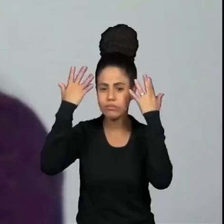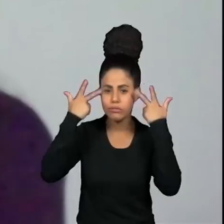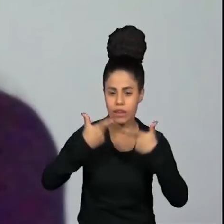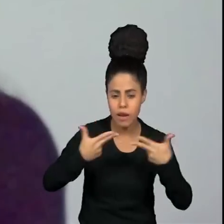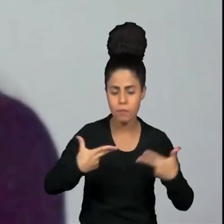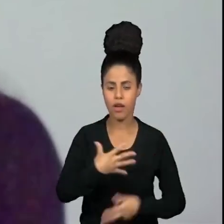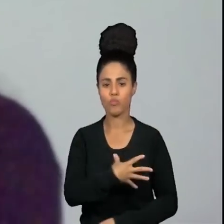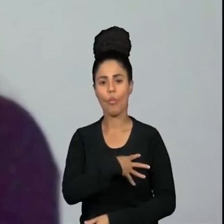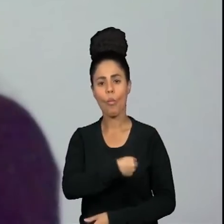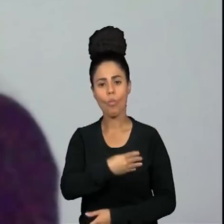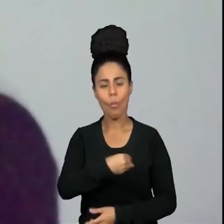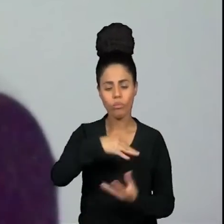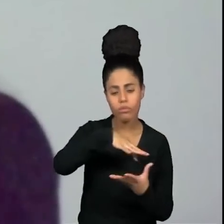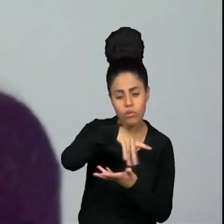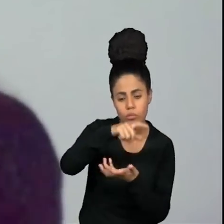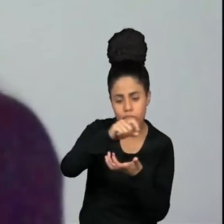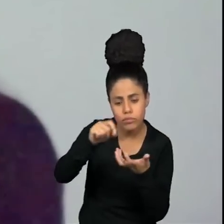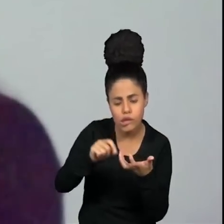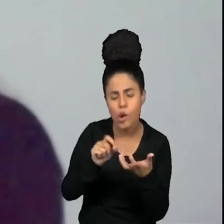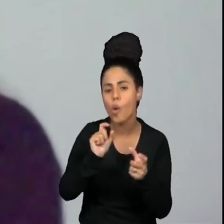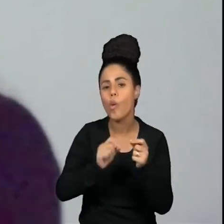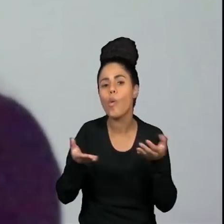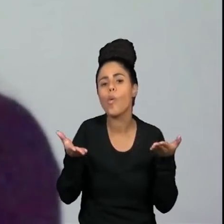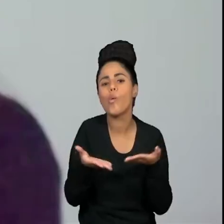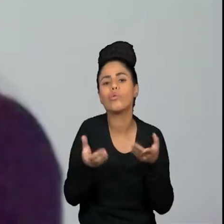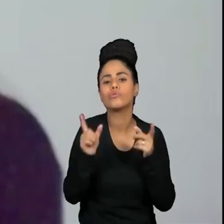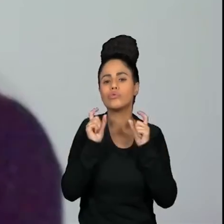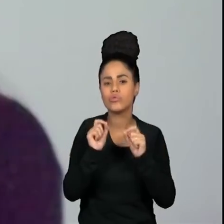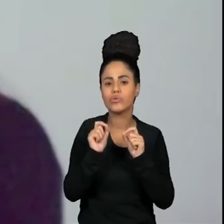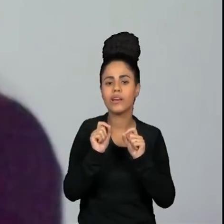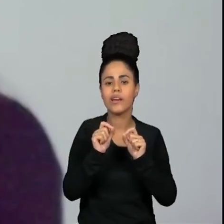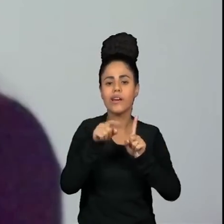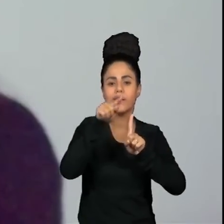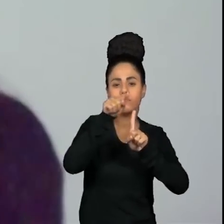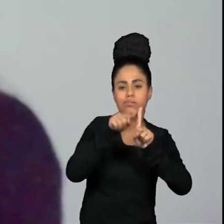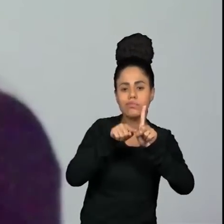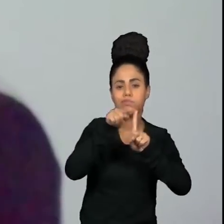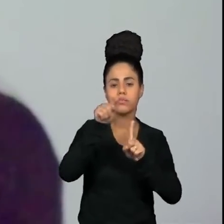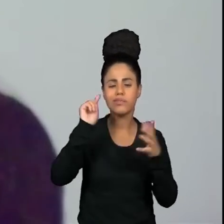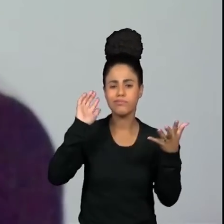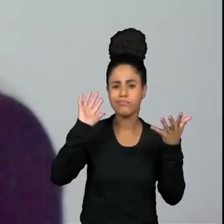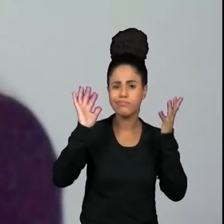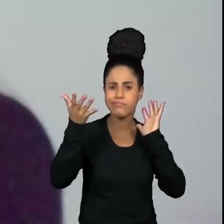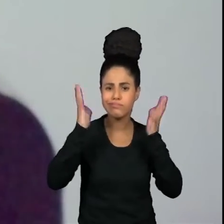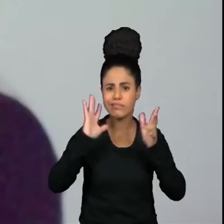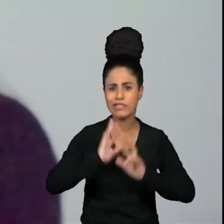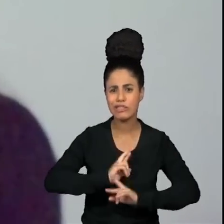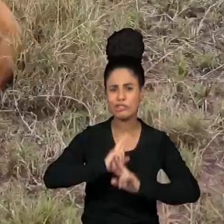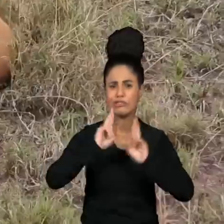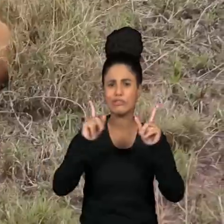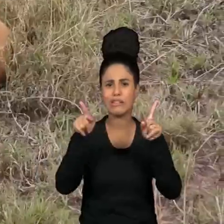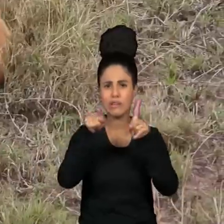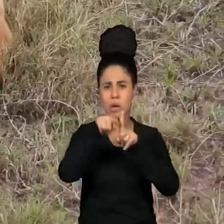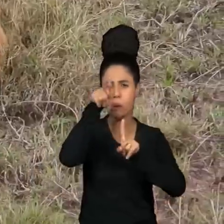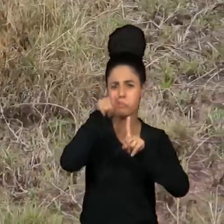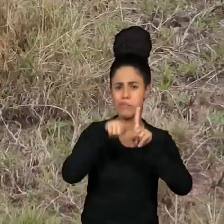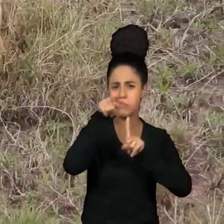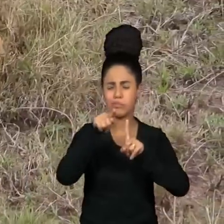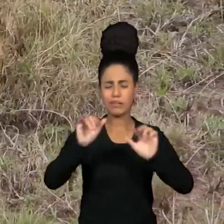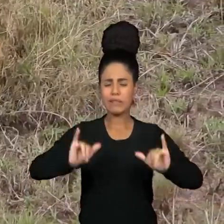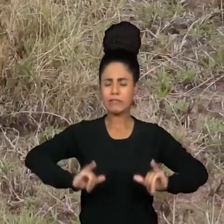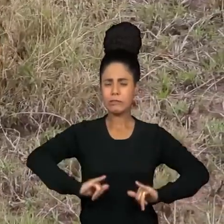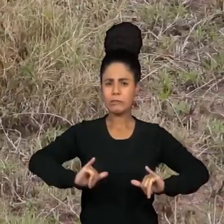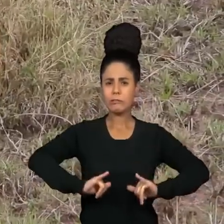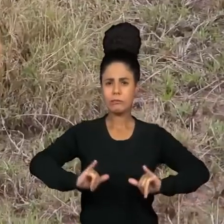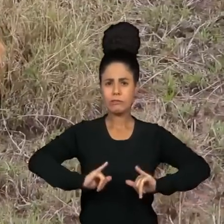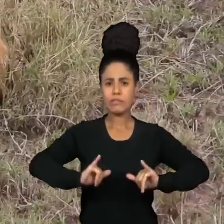no globo hoje ocupam regiões de baixa adequabilidade, que seriam os refugiados climáticos. Essas espécies,